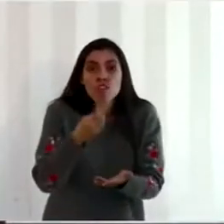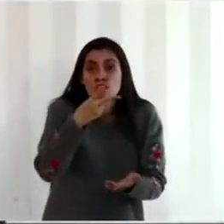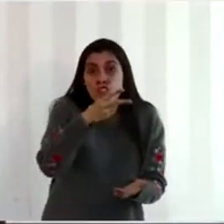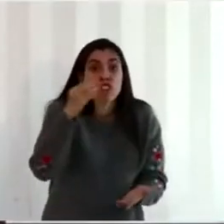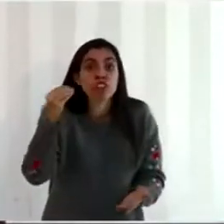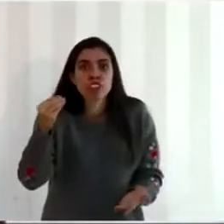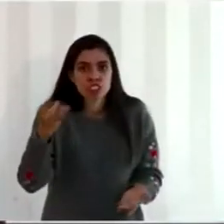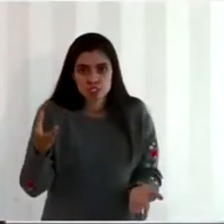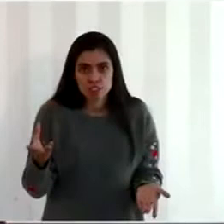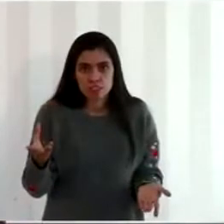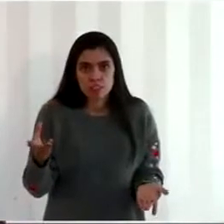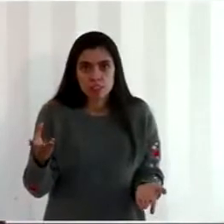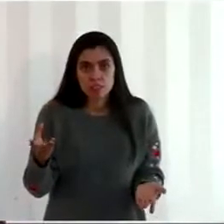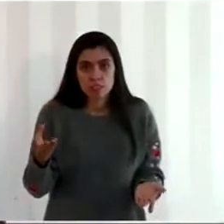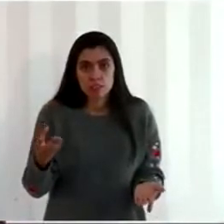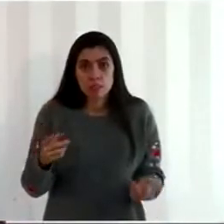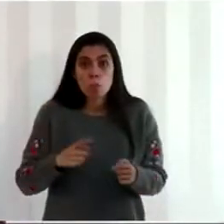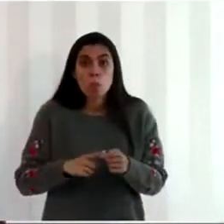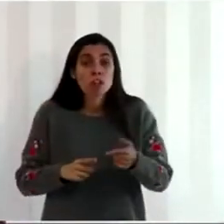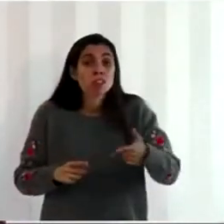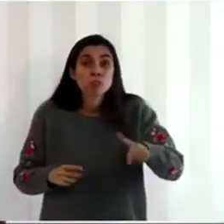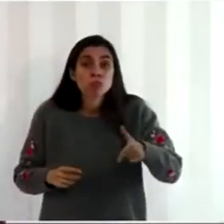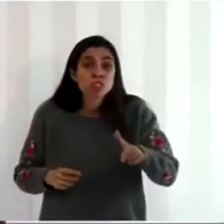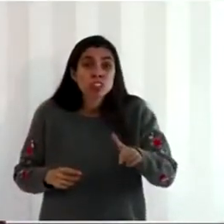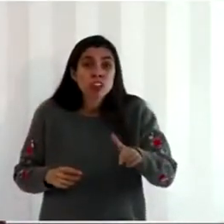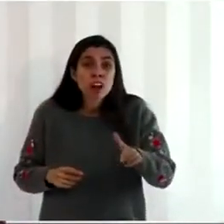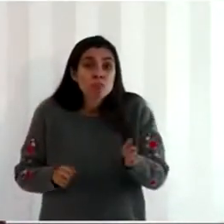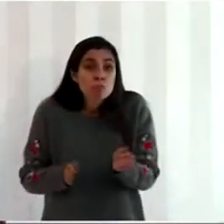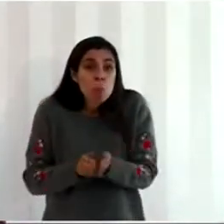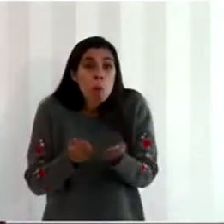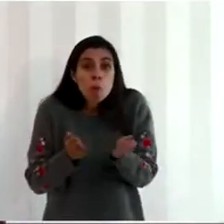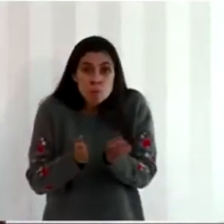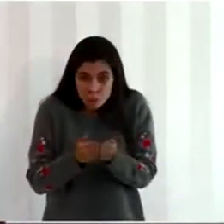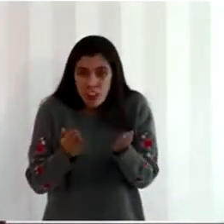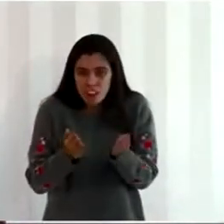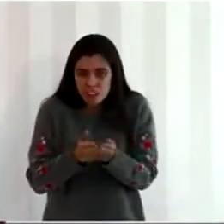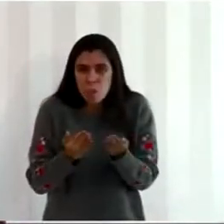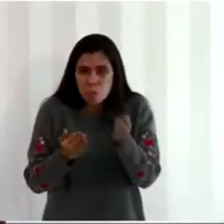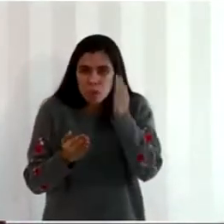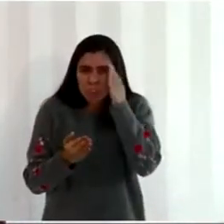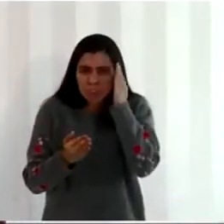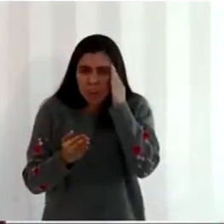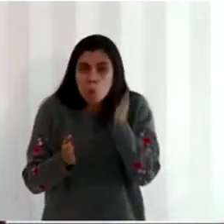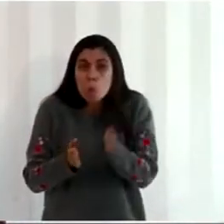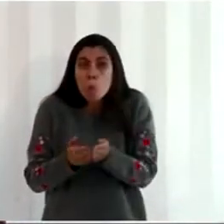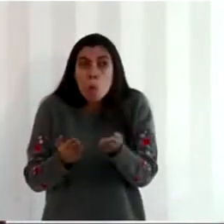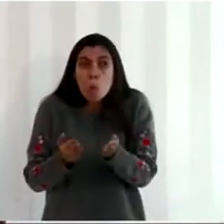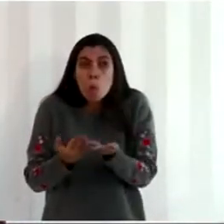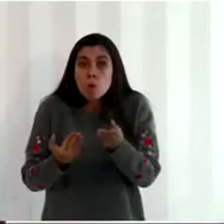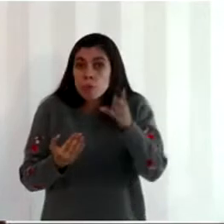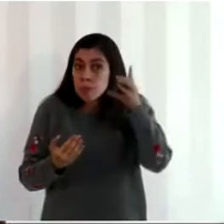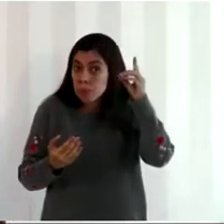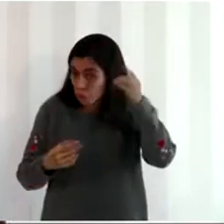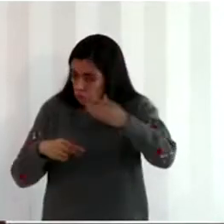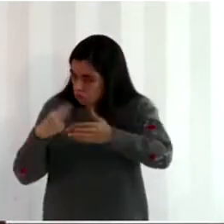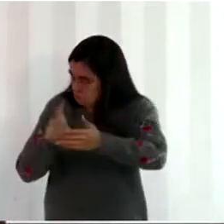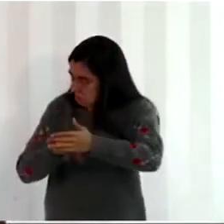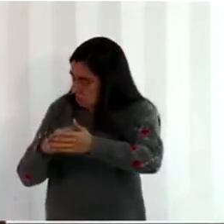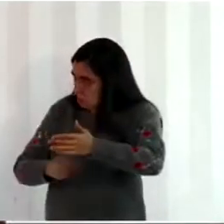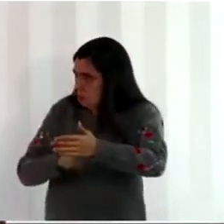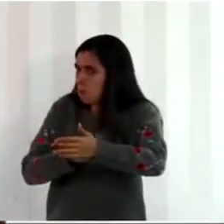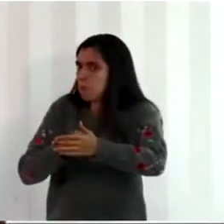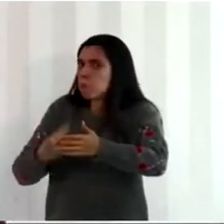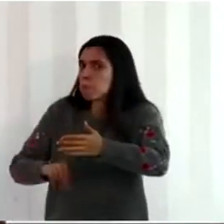Sabe quando você fica perguntando assim: por que eu estou passando por isso? Por que está acontecendo isso na minha vida? Eu sei que isso é uma questão